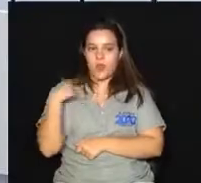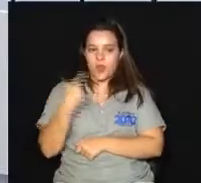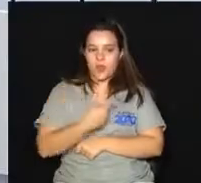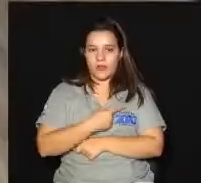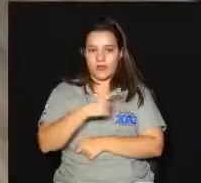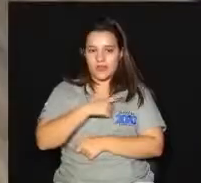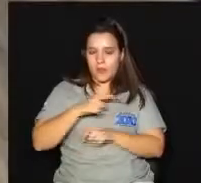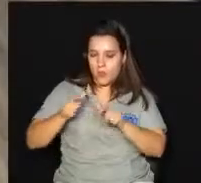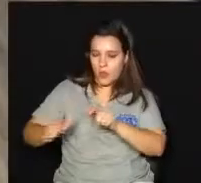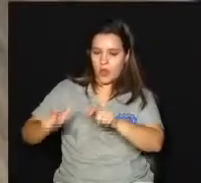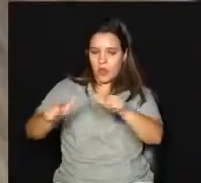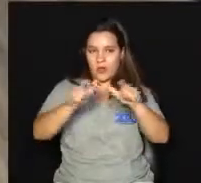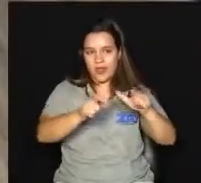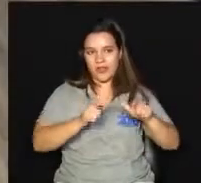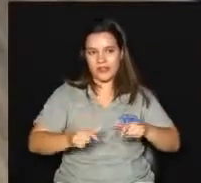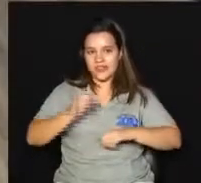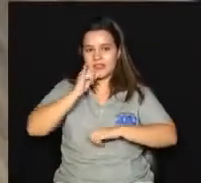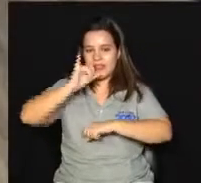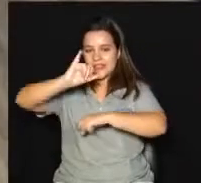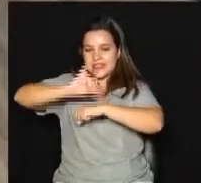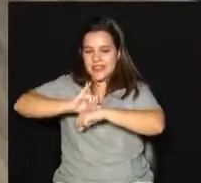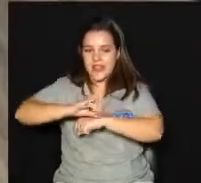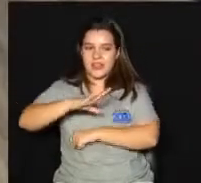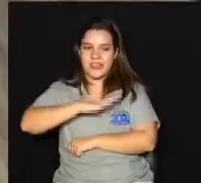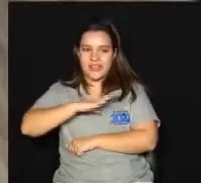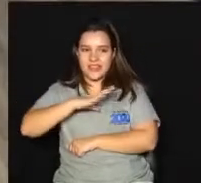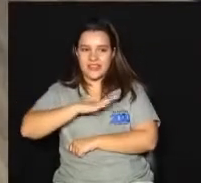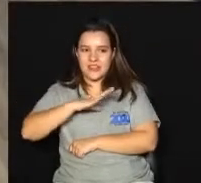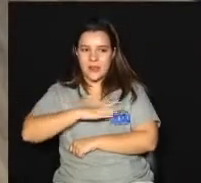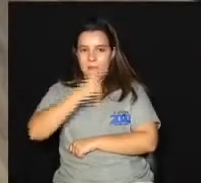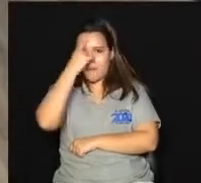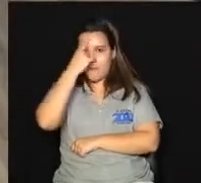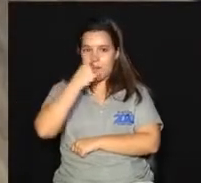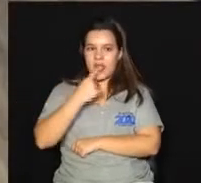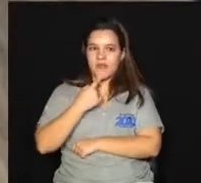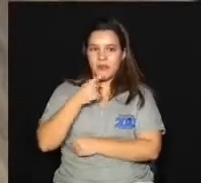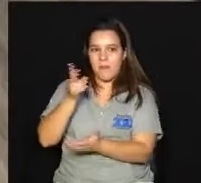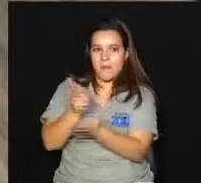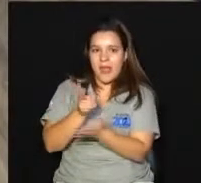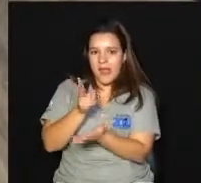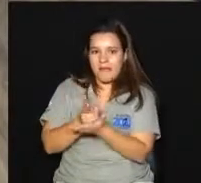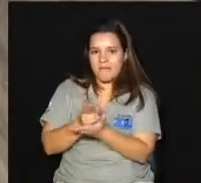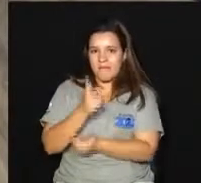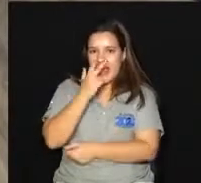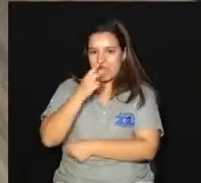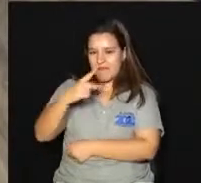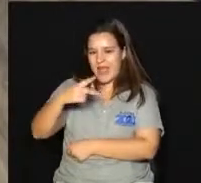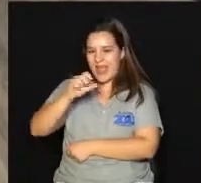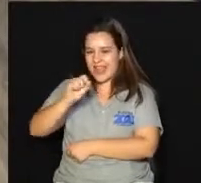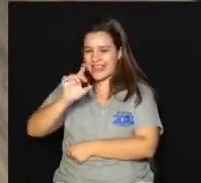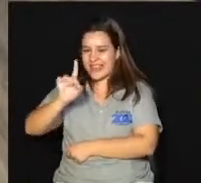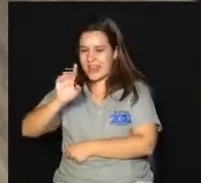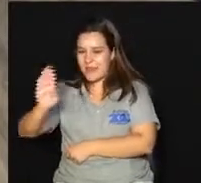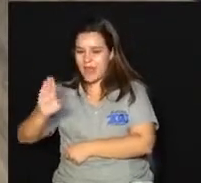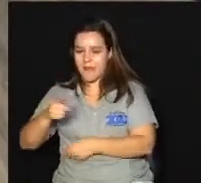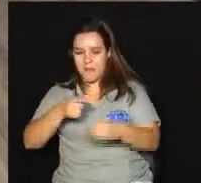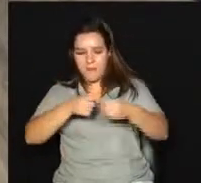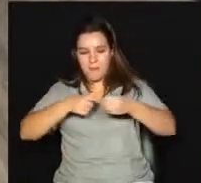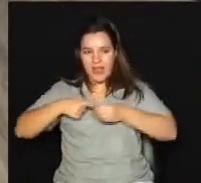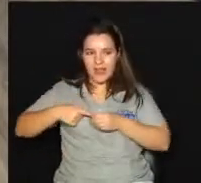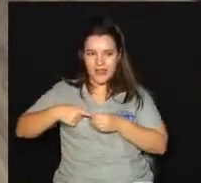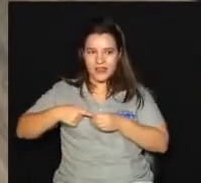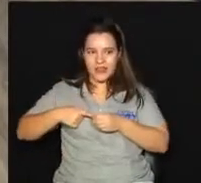alguns redutos. Então, por exemplo, o centro da cidade, os tucanos levam a melhor. Periferia,